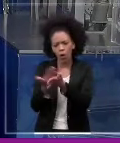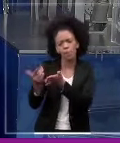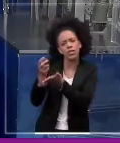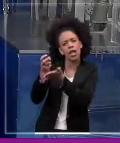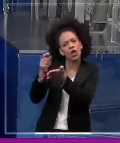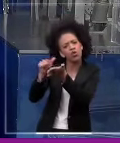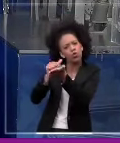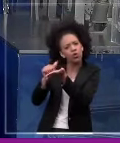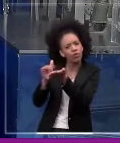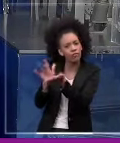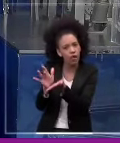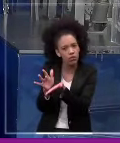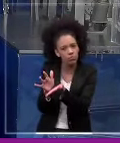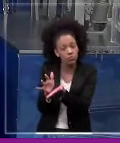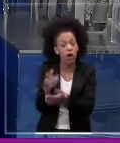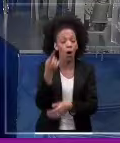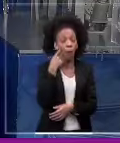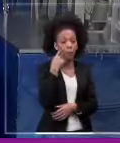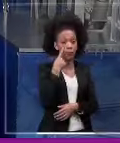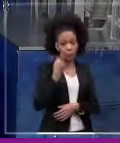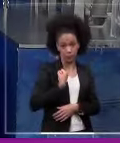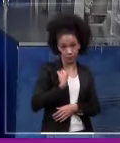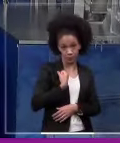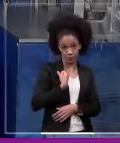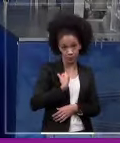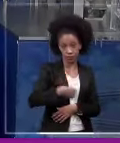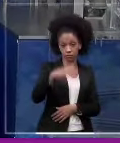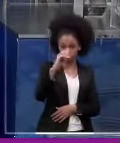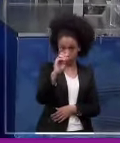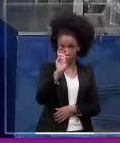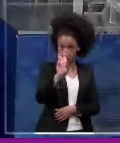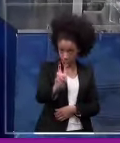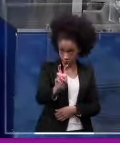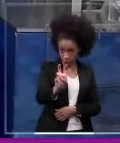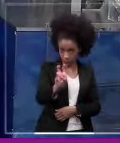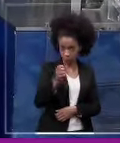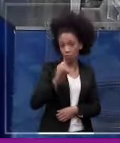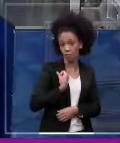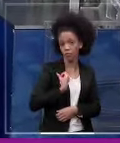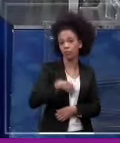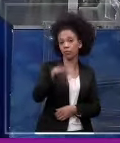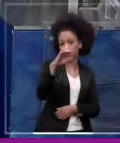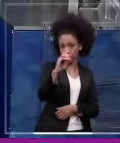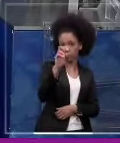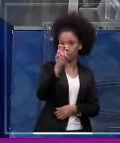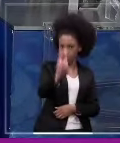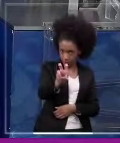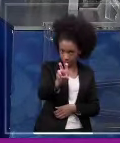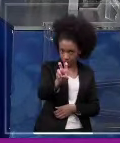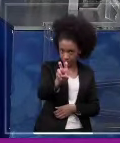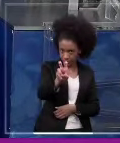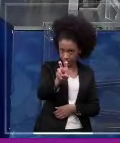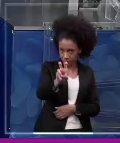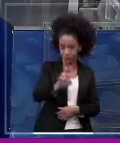Loto Fácil. Bola azul, número 05. Azul, 05, primeiro número sorteado.